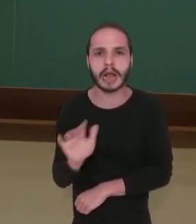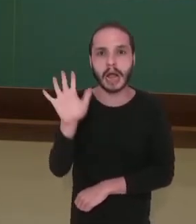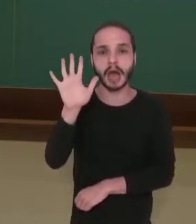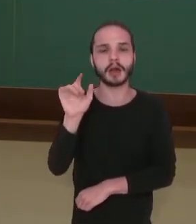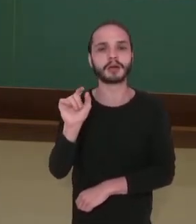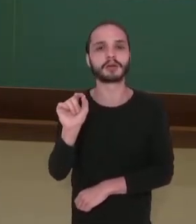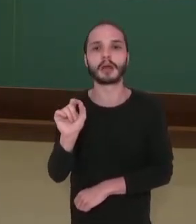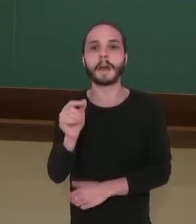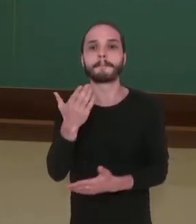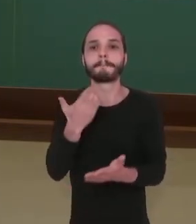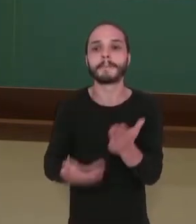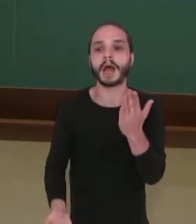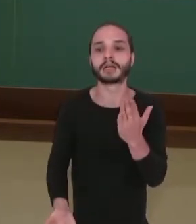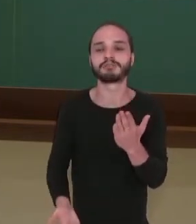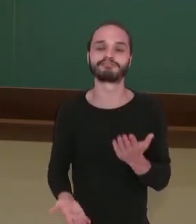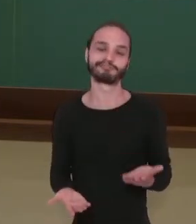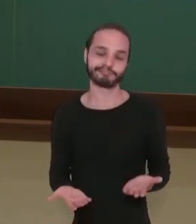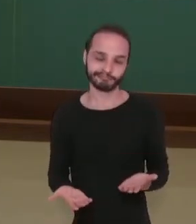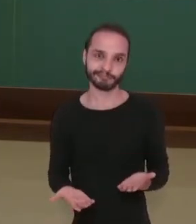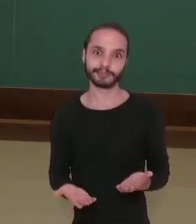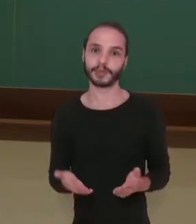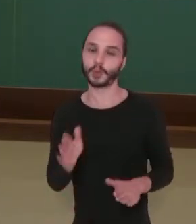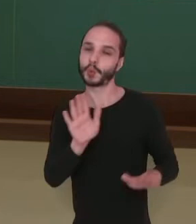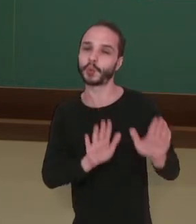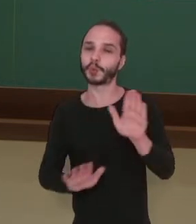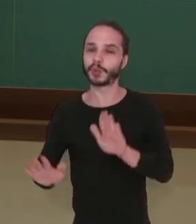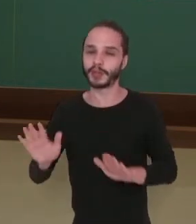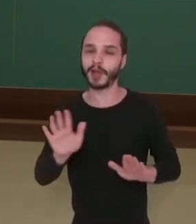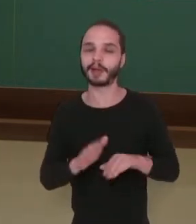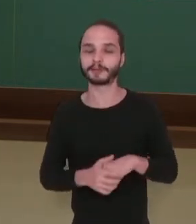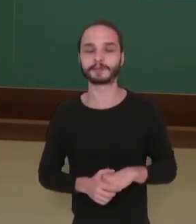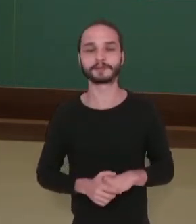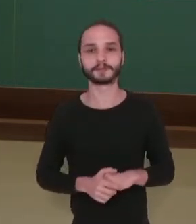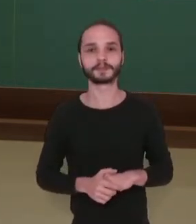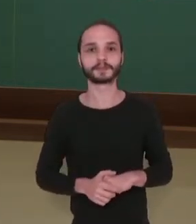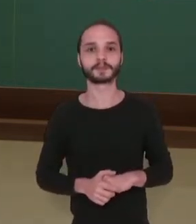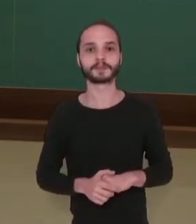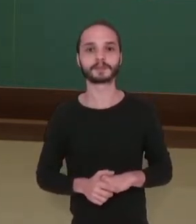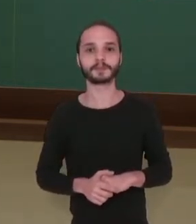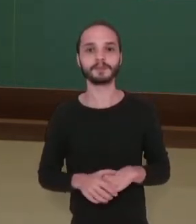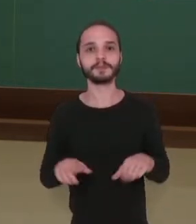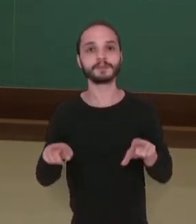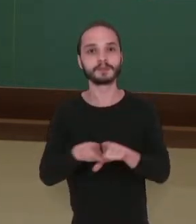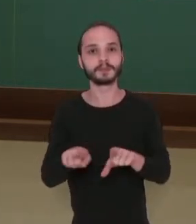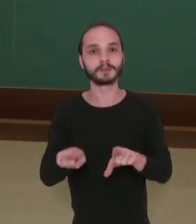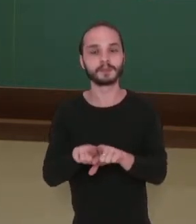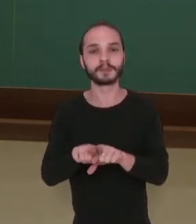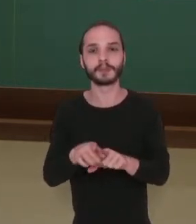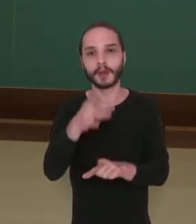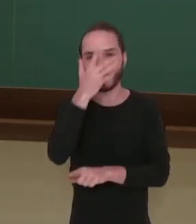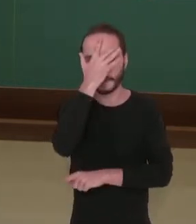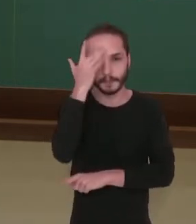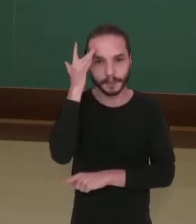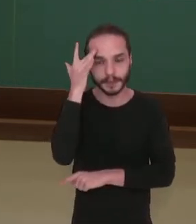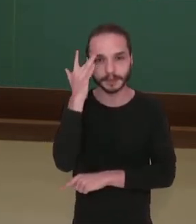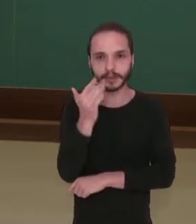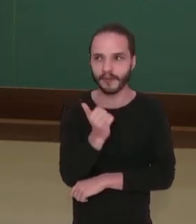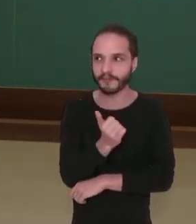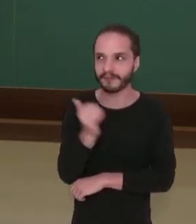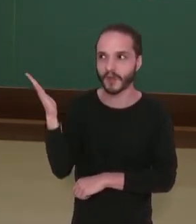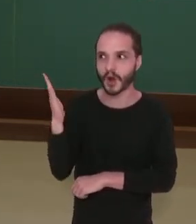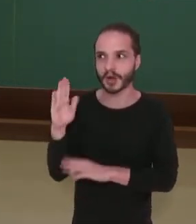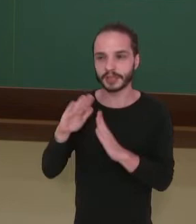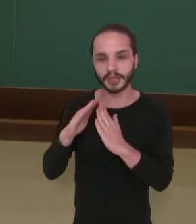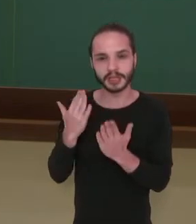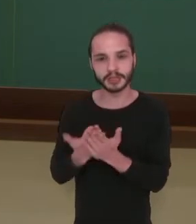Então tem que tomar muito cuidado com o que a gente leva aqui. Outra coisa, receber pessoas estranhas ao funcionamento da instituição